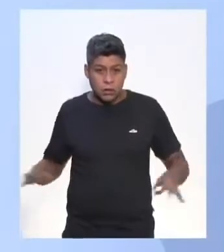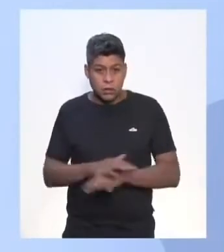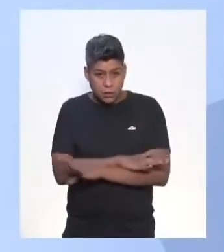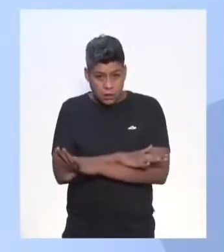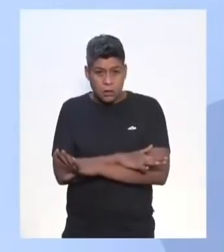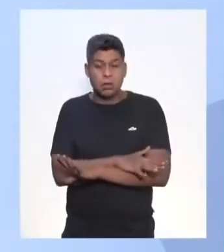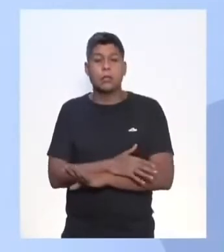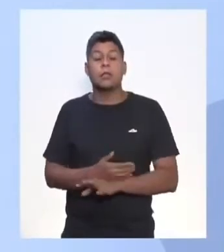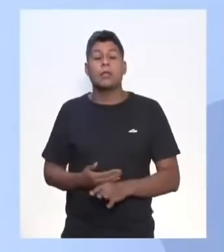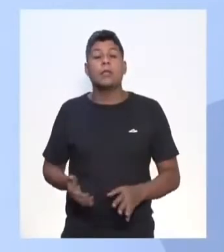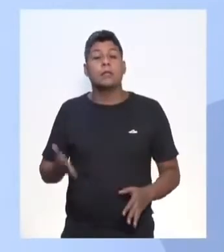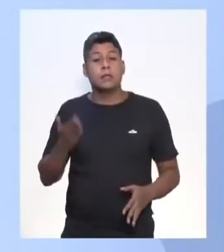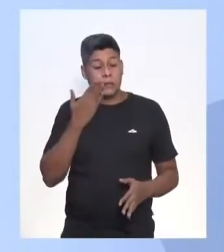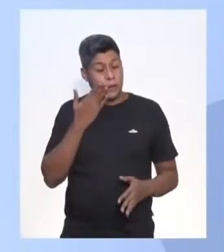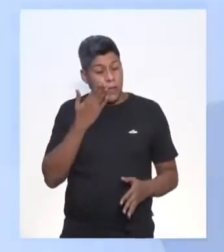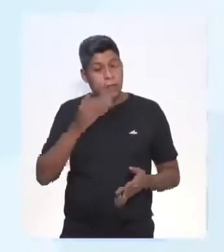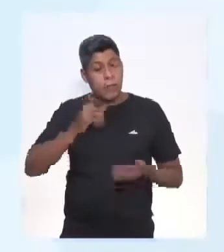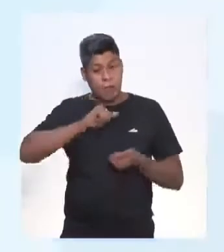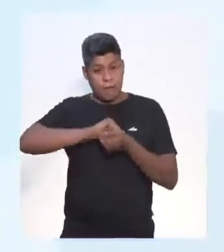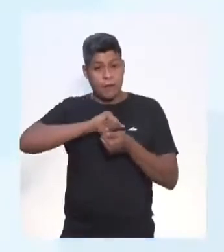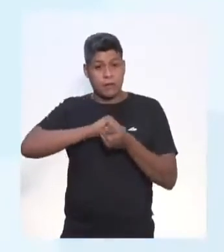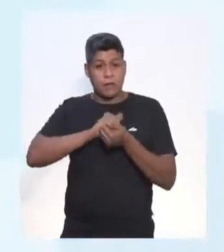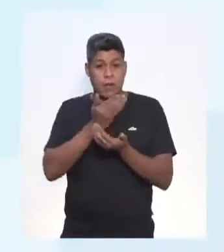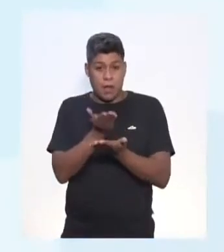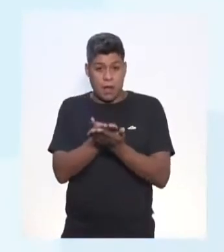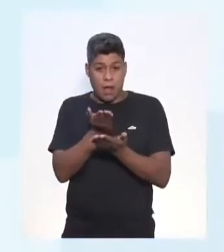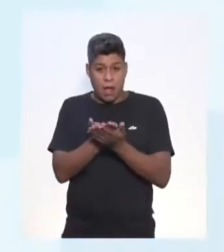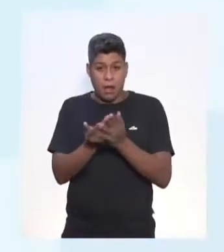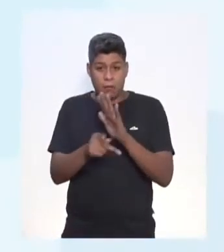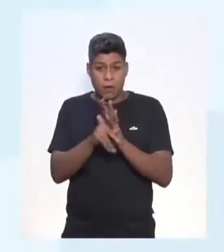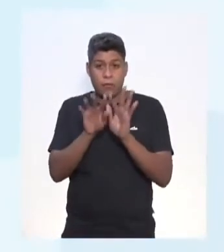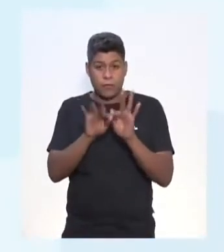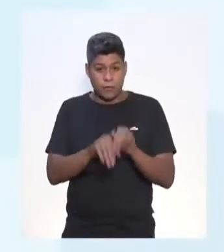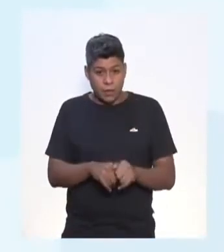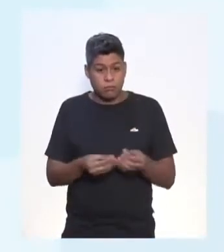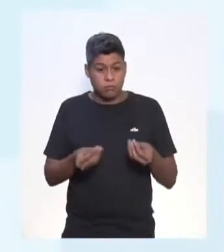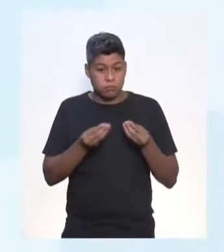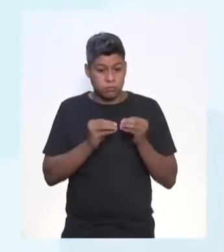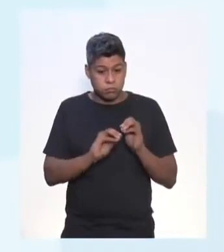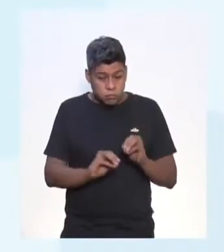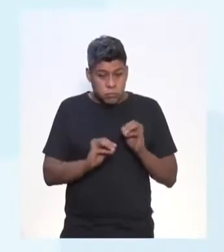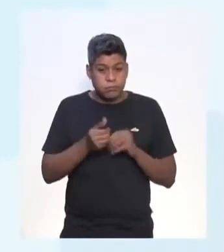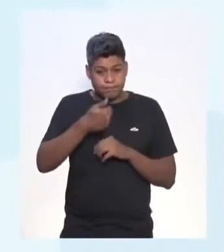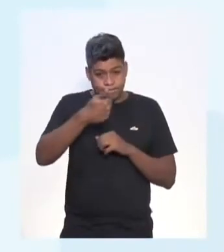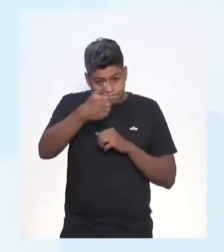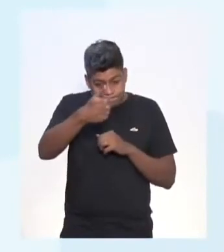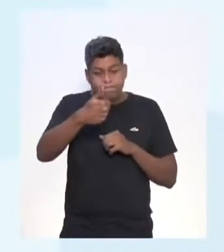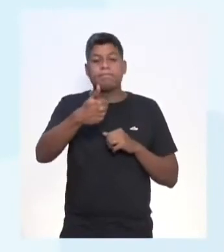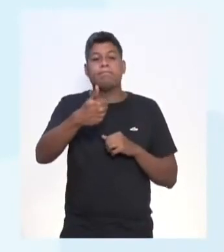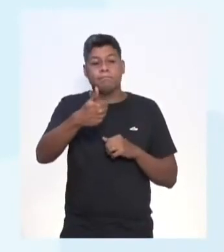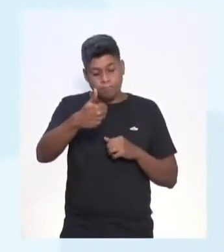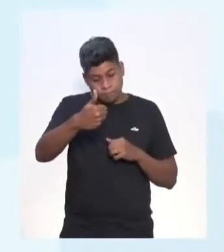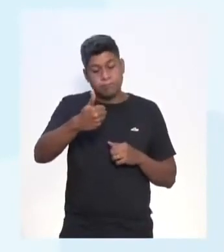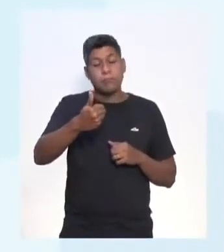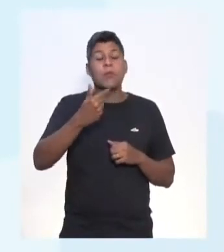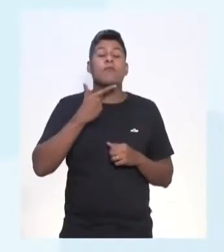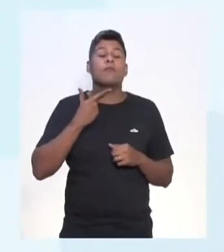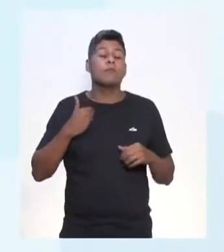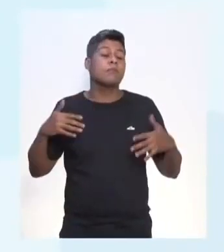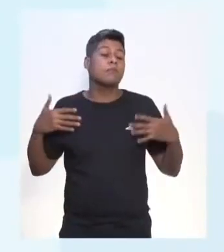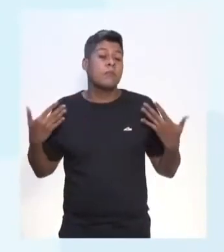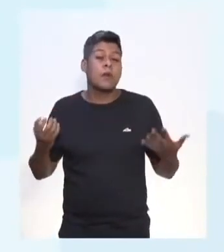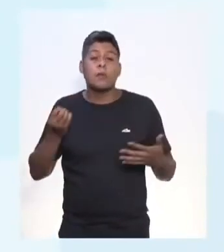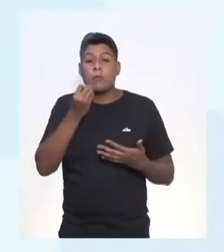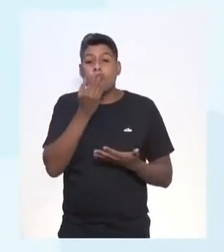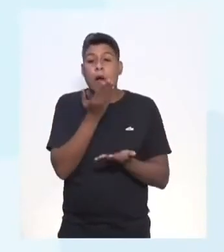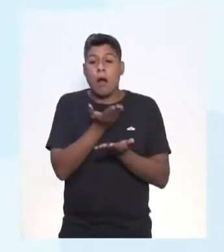fim, não deixe de avaliar a aula no final, coloca lá o seu joinha, suas impressões.